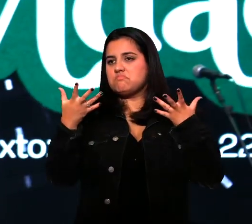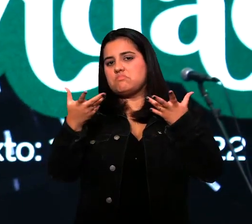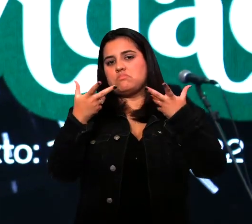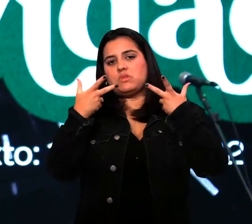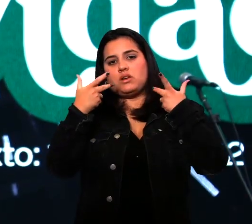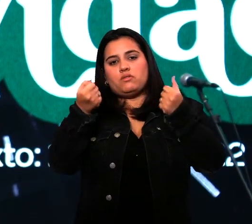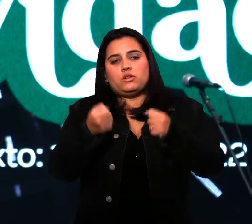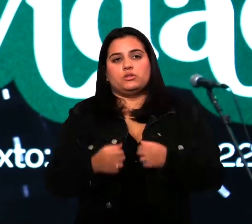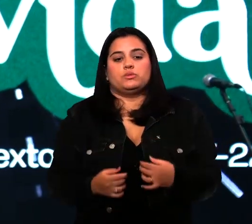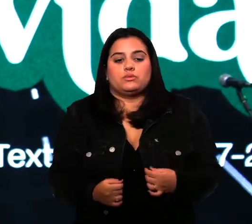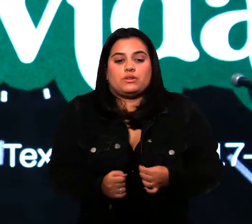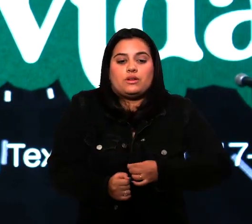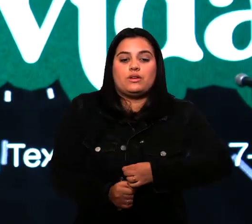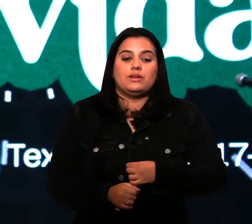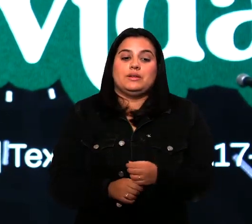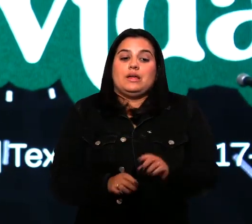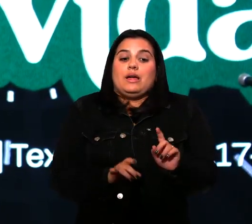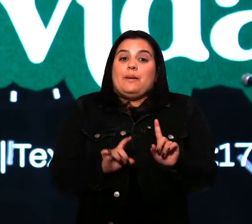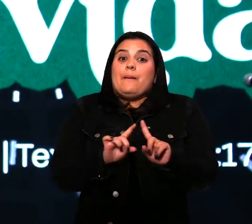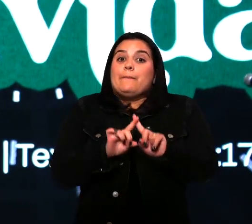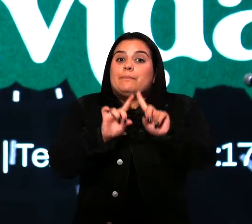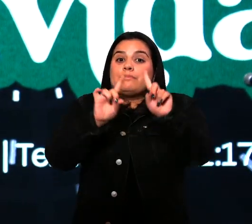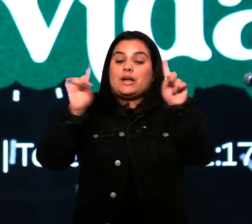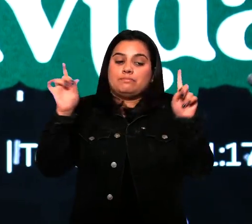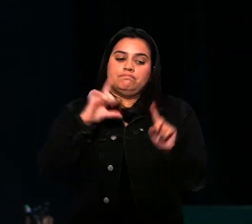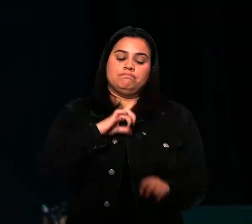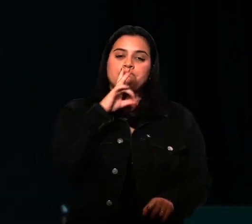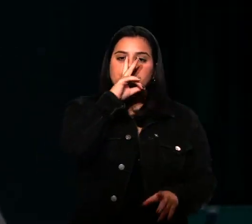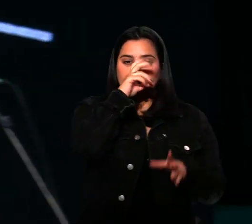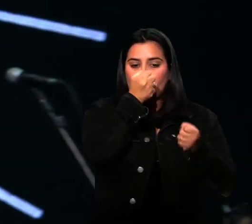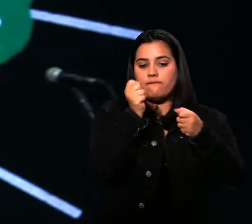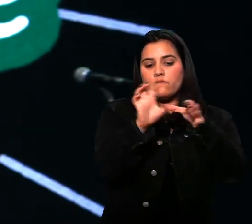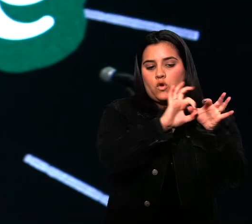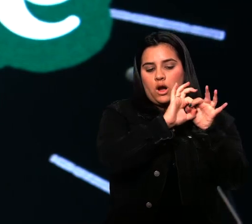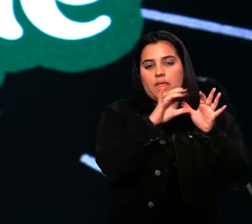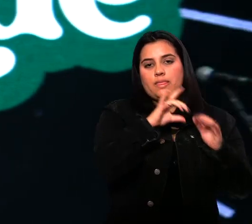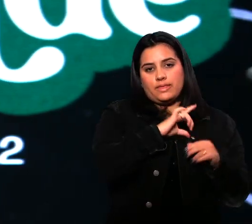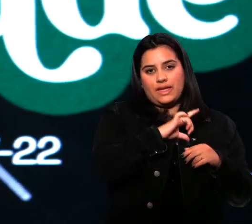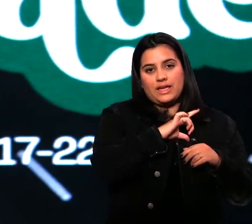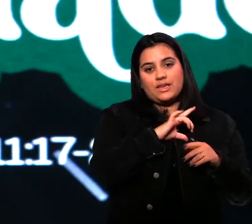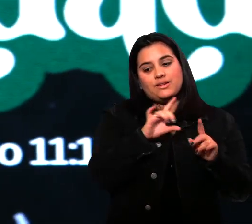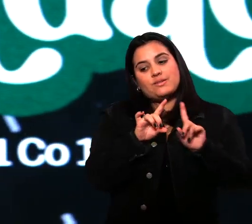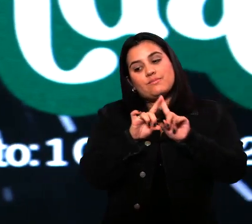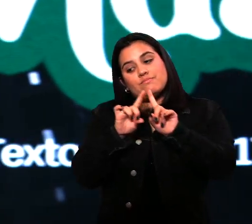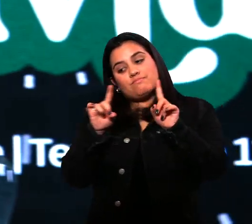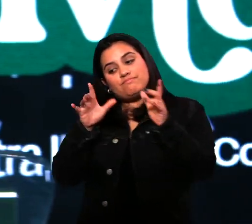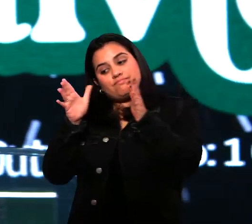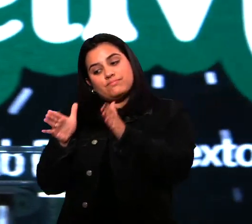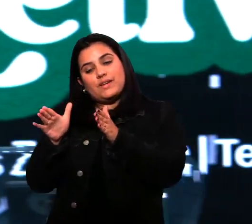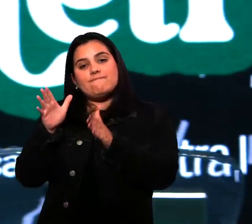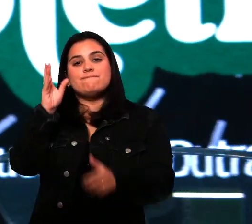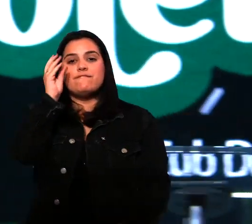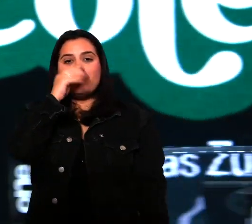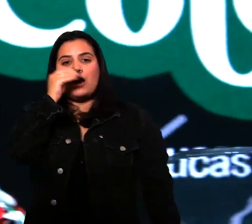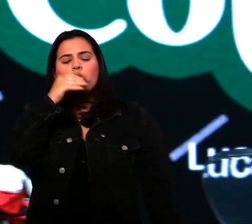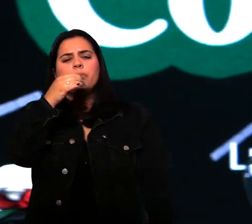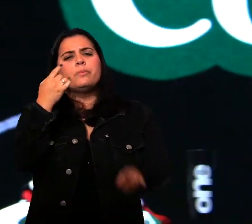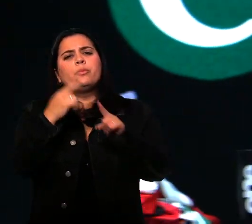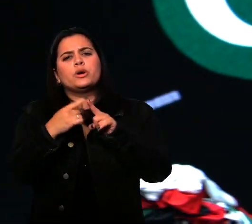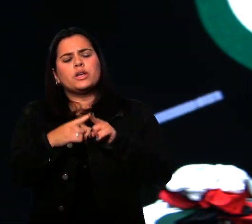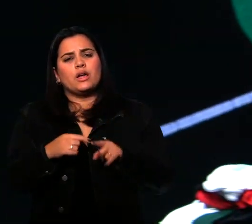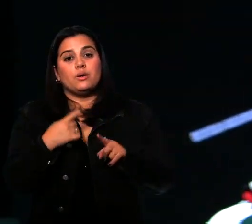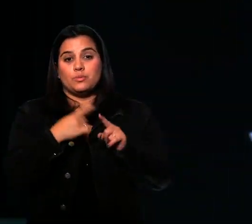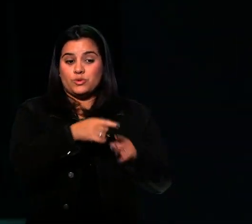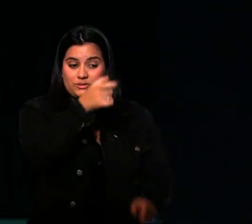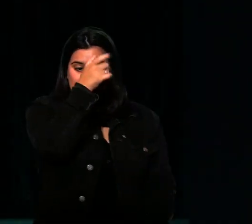coletividade, também é a maior fraqueza. Por quê? O inimigo sabe quais são as áreas que doem na gente, onde o nosso coração já está machucado, porque em